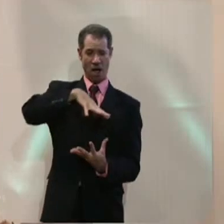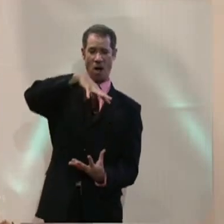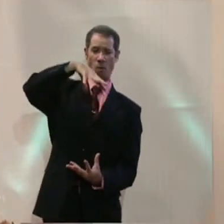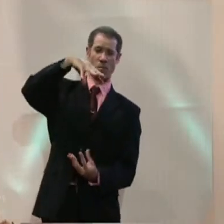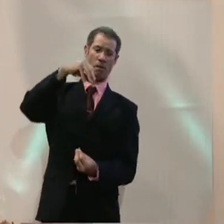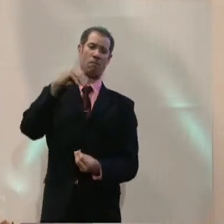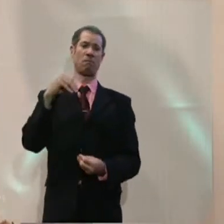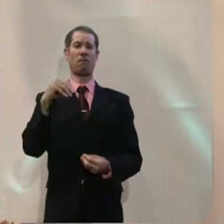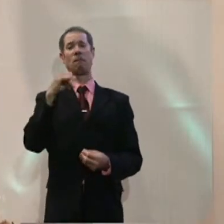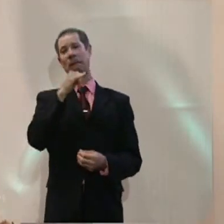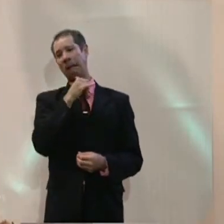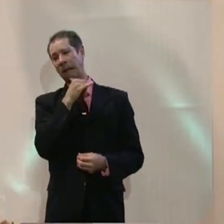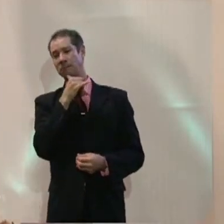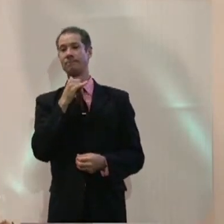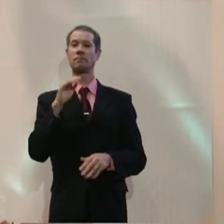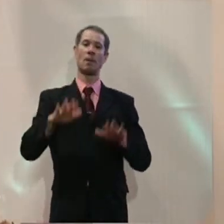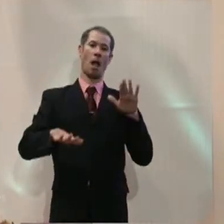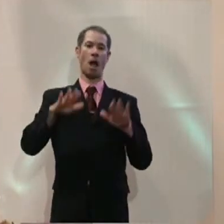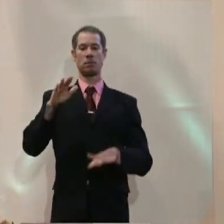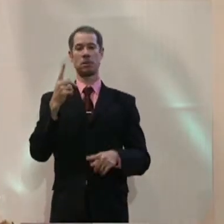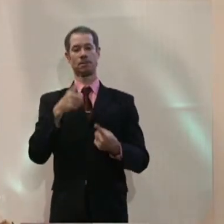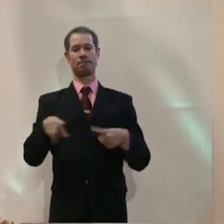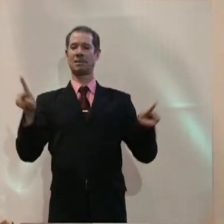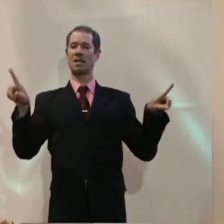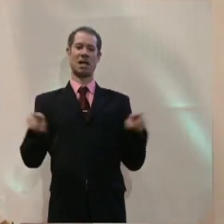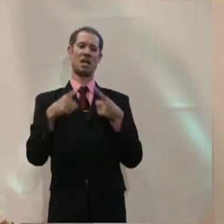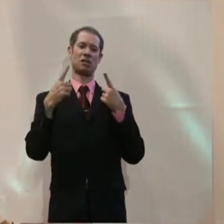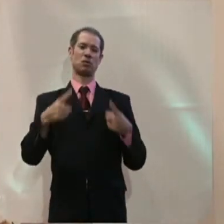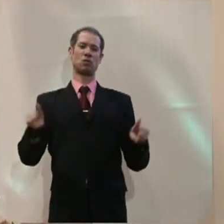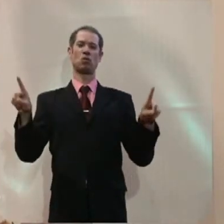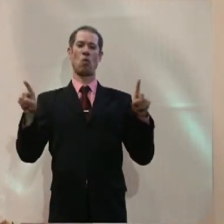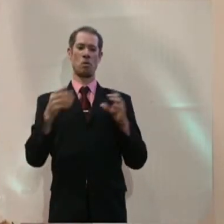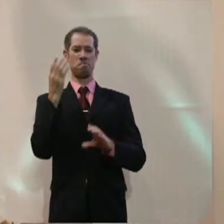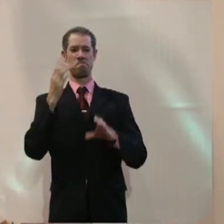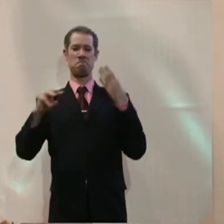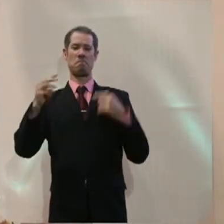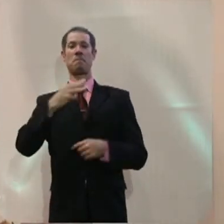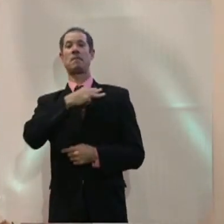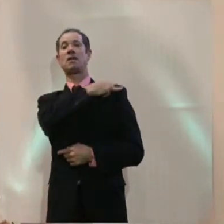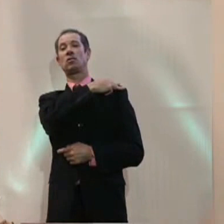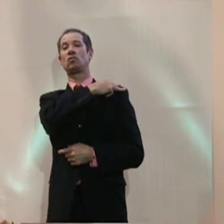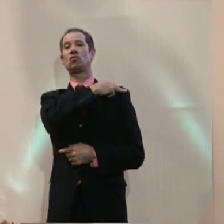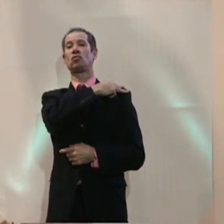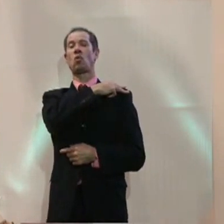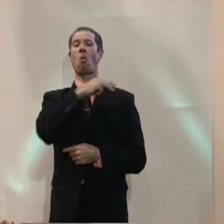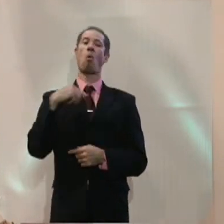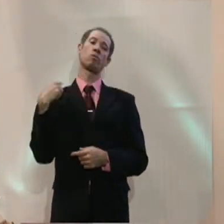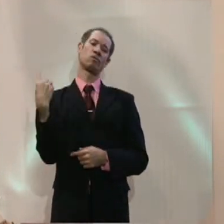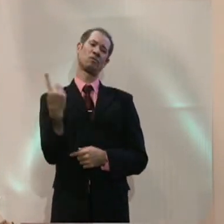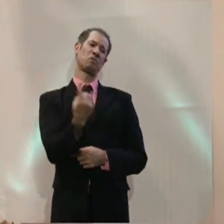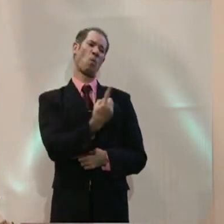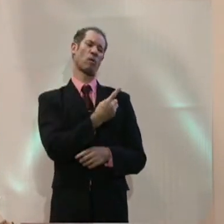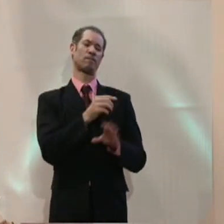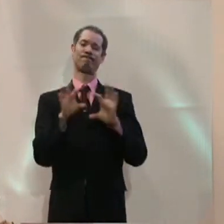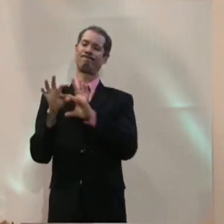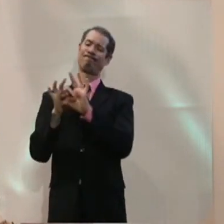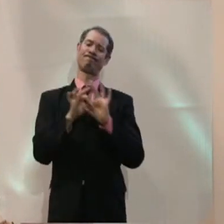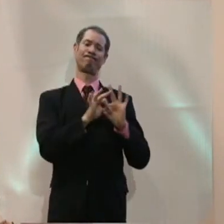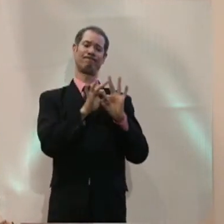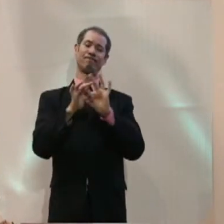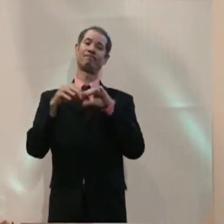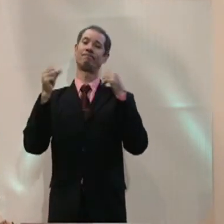Sabe, às vezes as funções, os ministérios, o nosso ciclo de atuação, eles